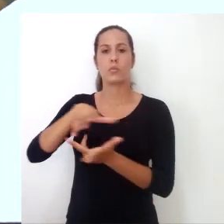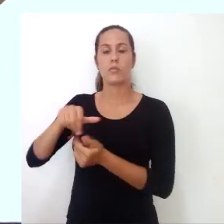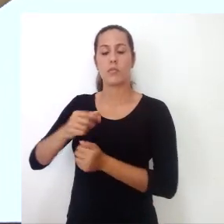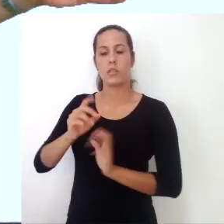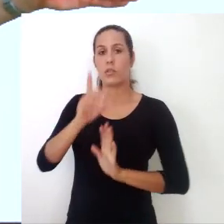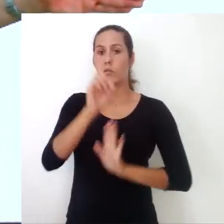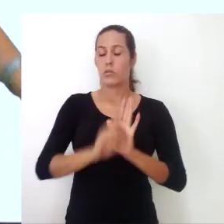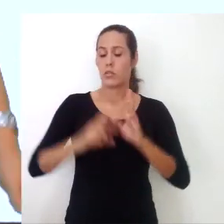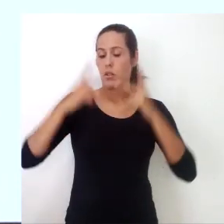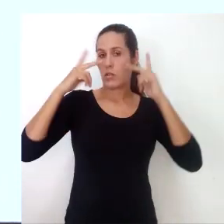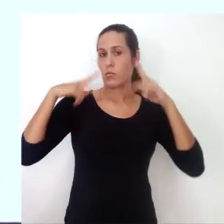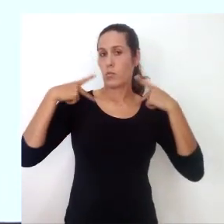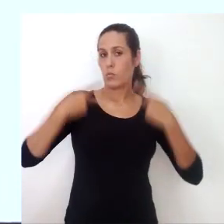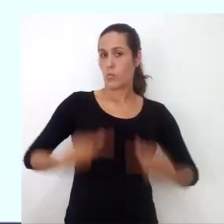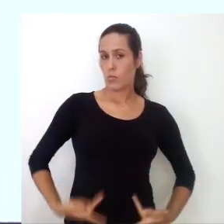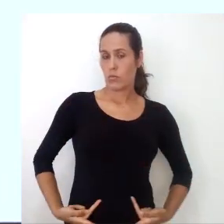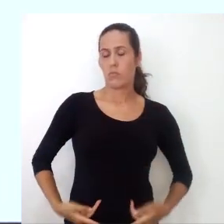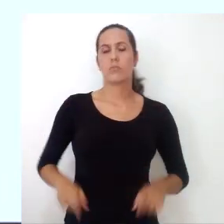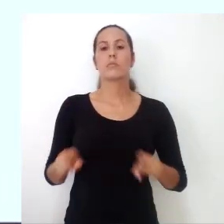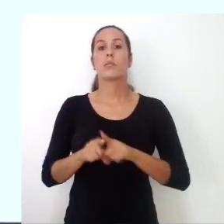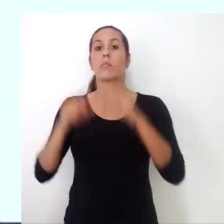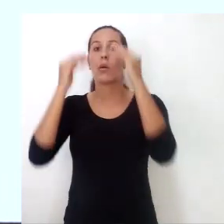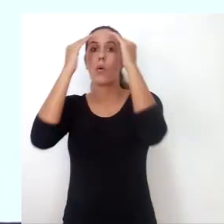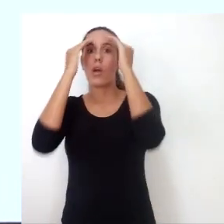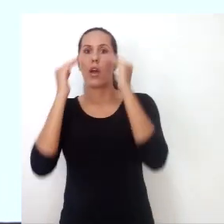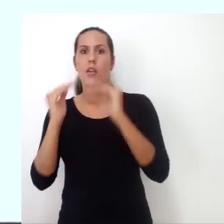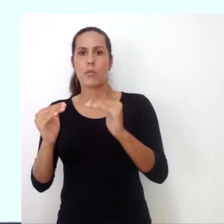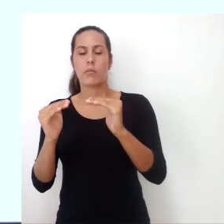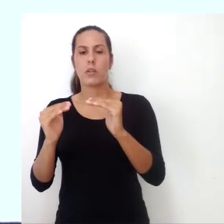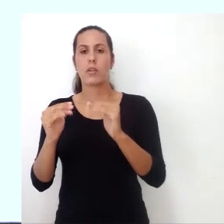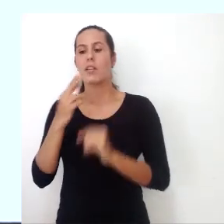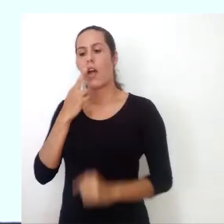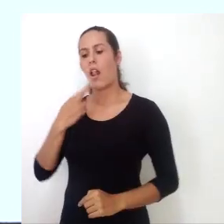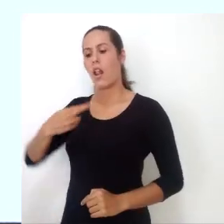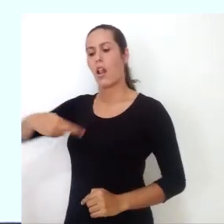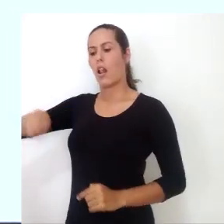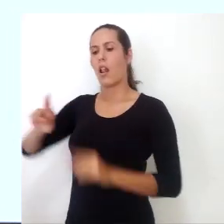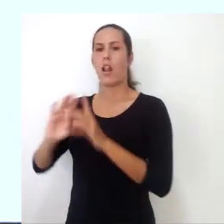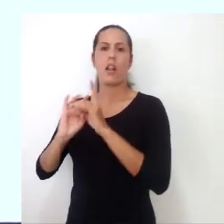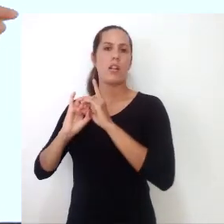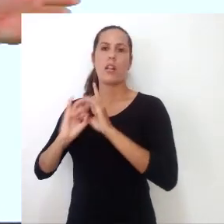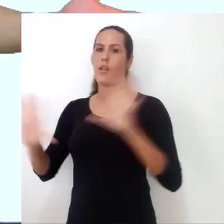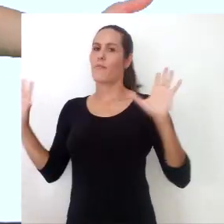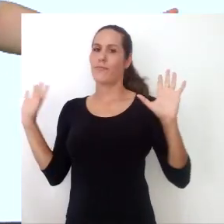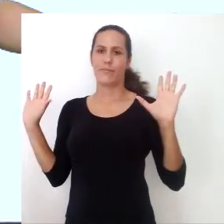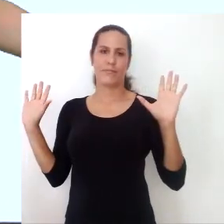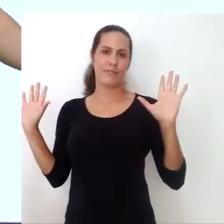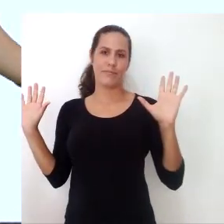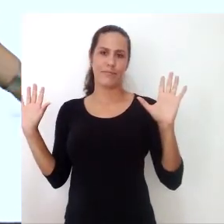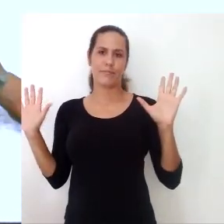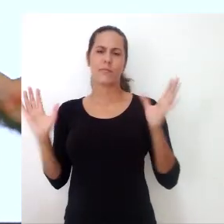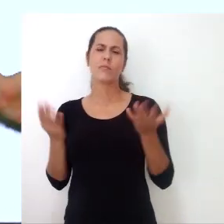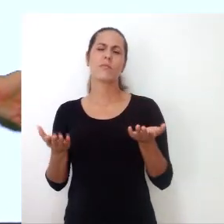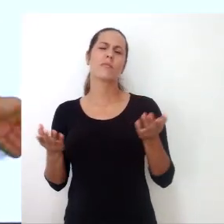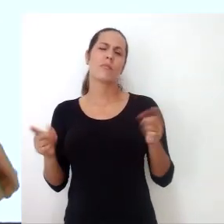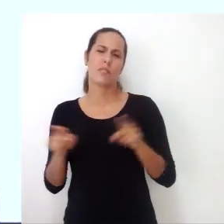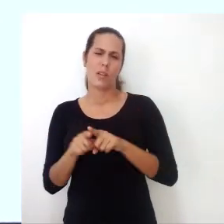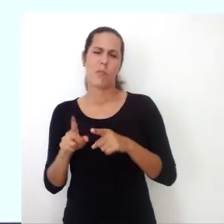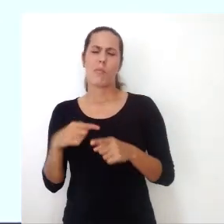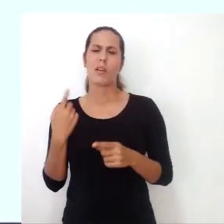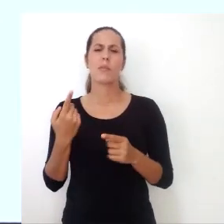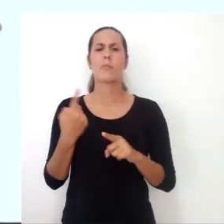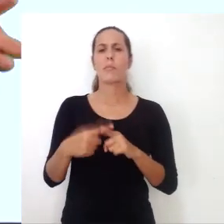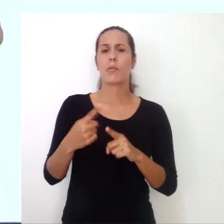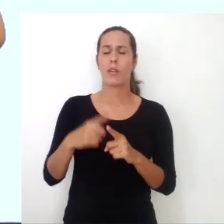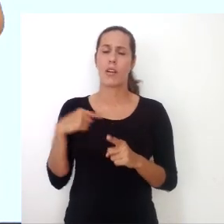Homem, humanos, certo? E a questão do respeito à liberdade religiosa, como não poderia deixar de ser,